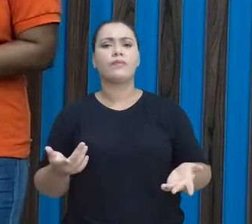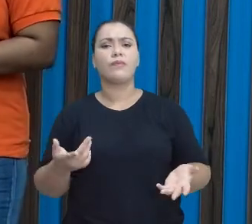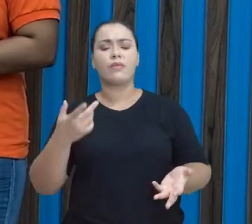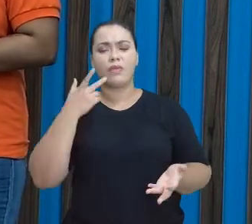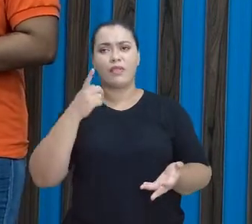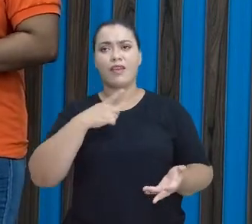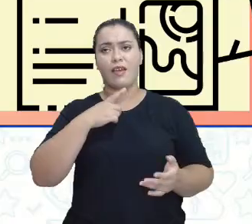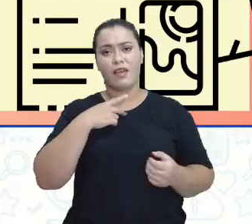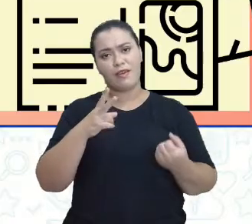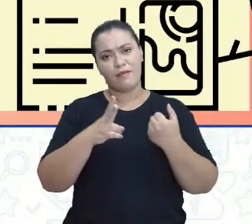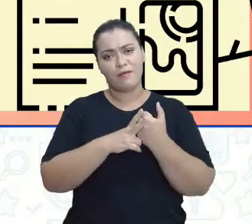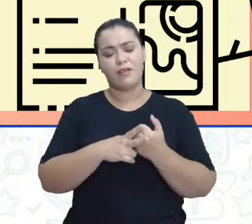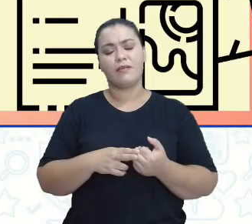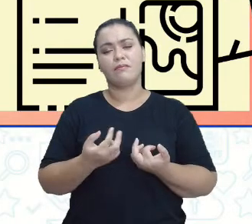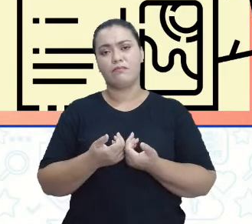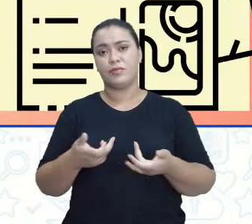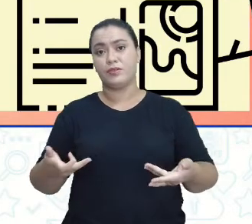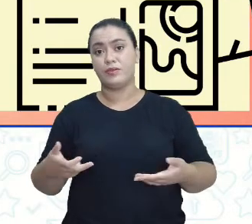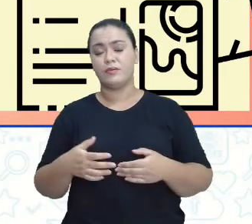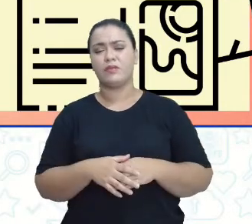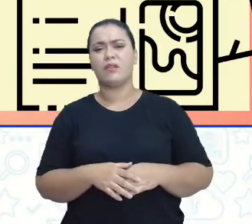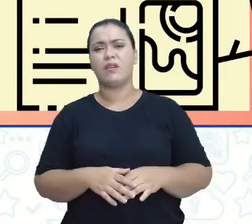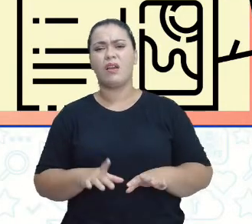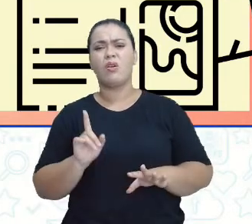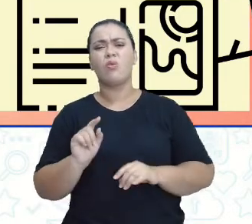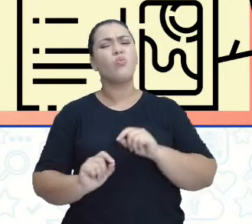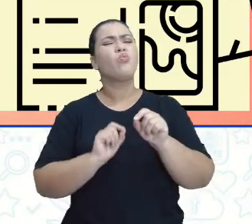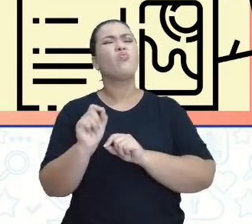né, que tá aí o verbo, enfim. Mas o que é